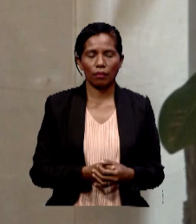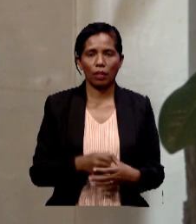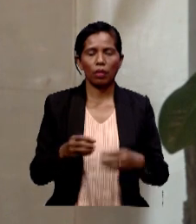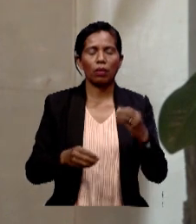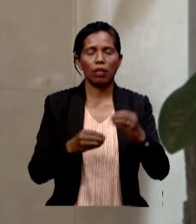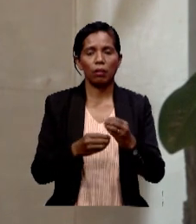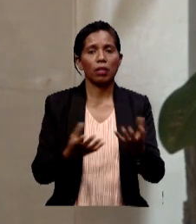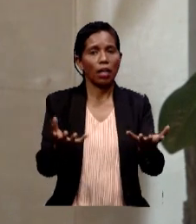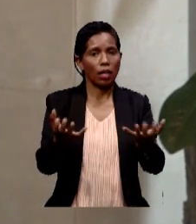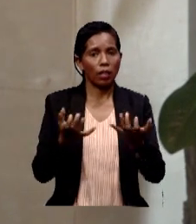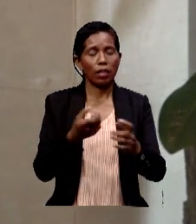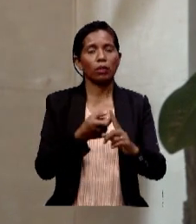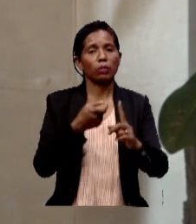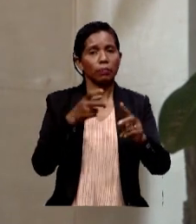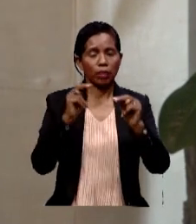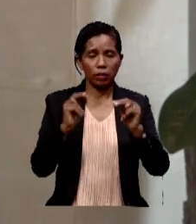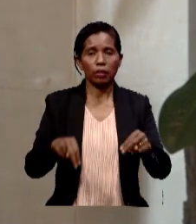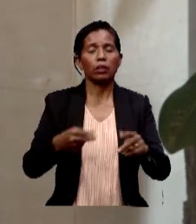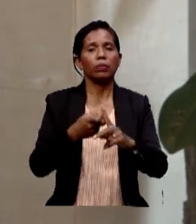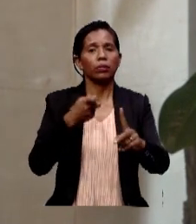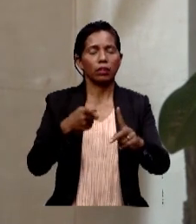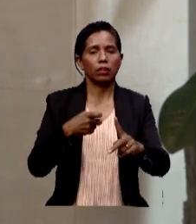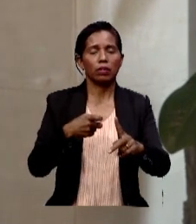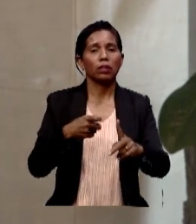interese estar unia, ke